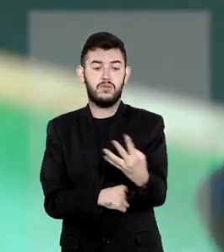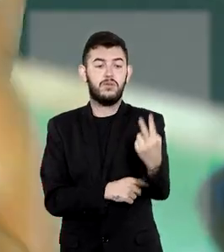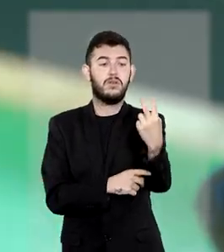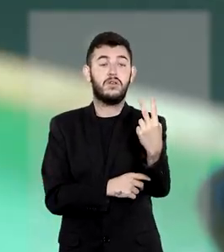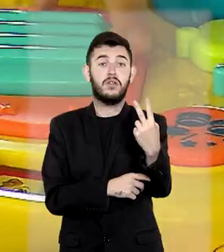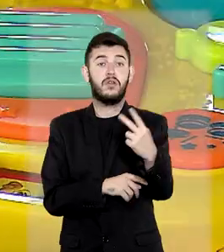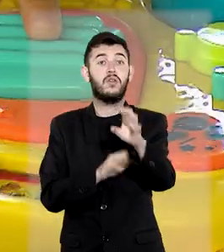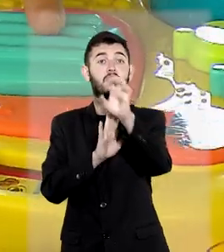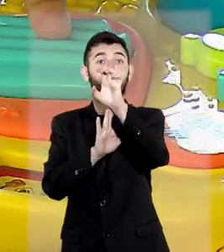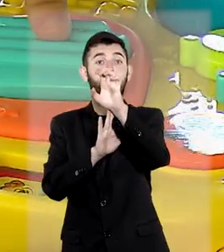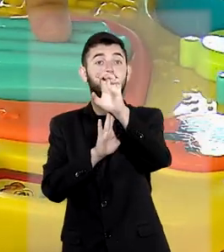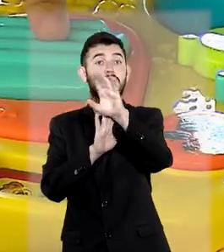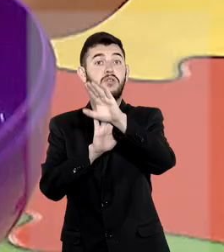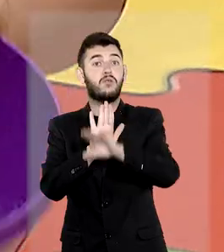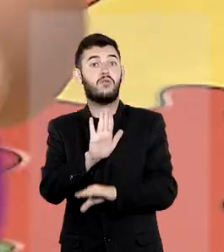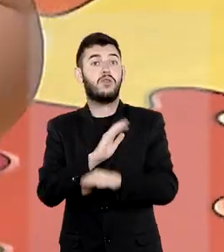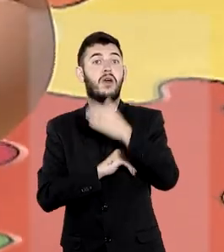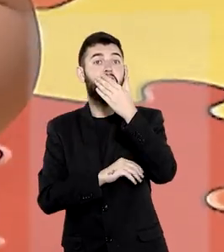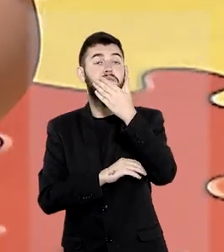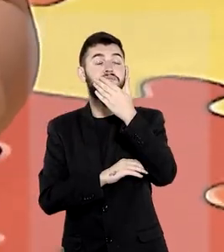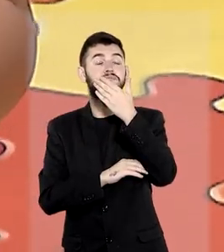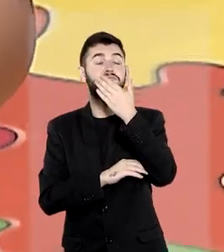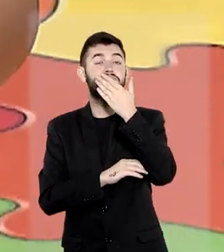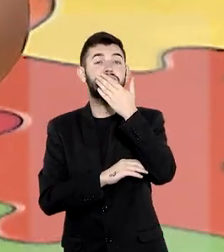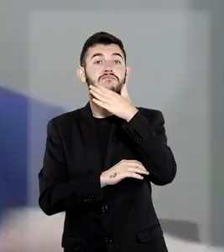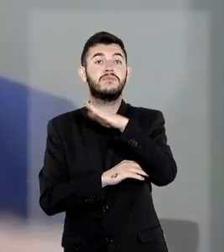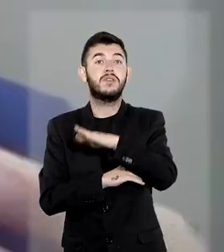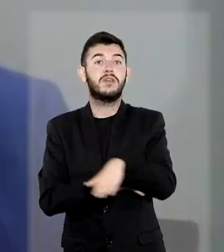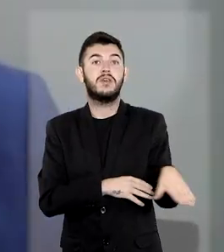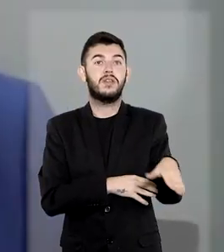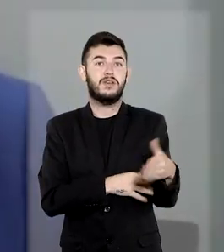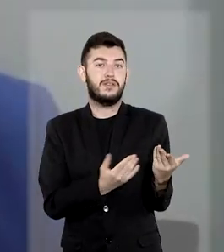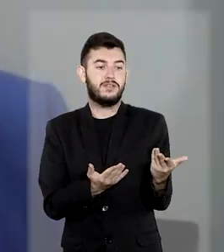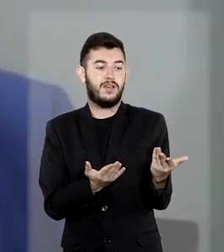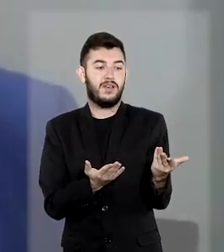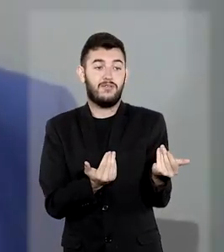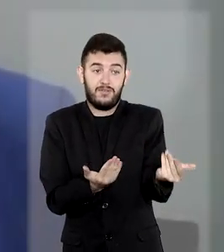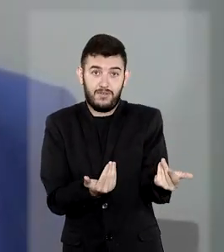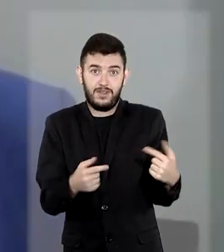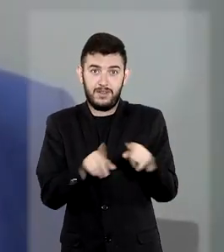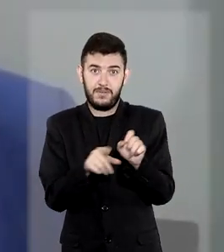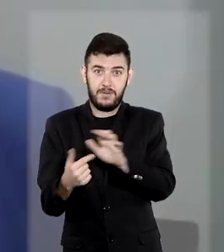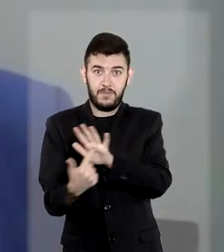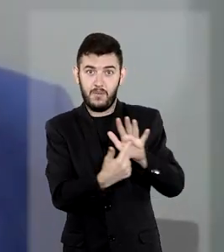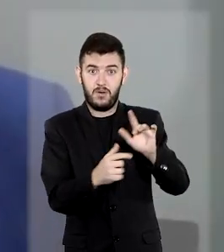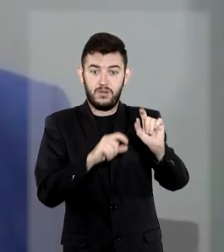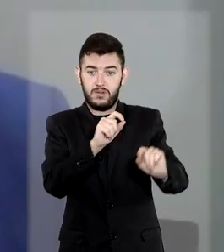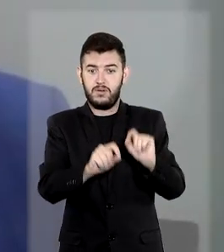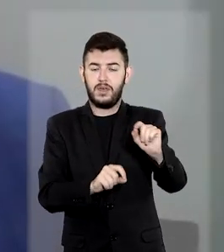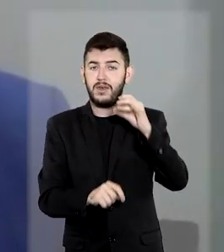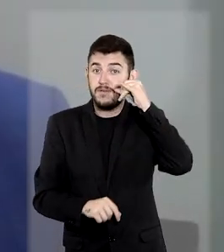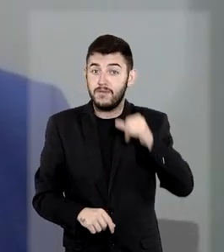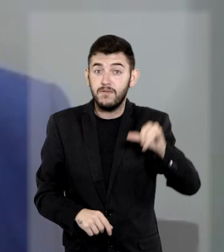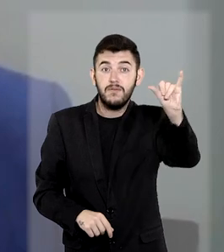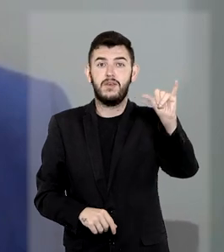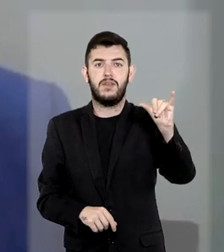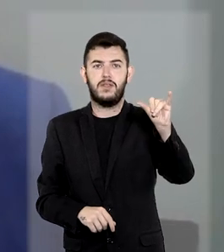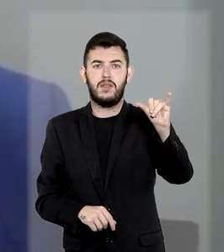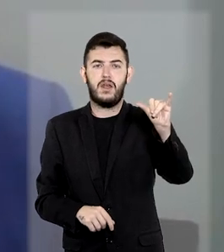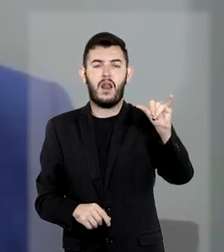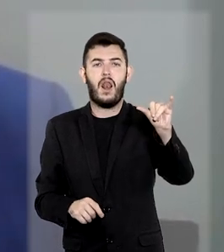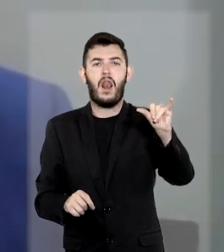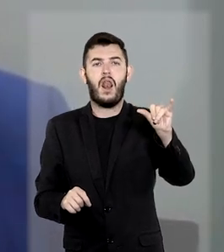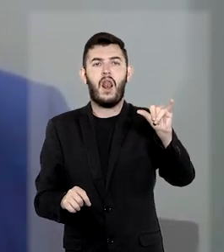artigo 42 do Estatuto da Criança e do Adolescente. Que o legislador ele tentou, de uma certa maneira, evitar uma